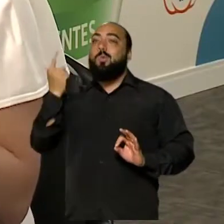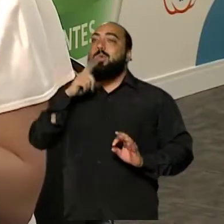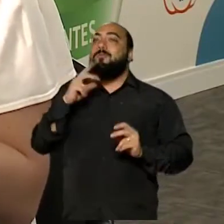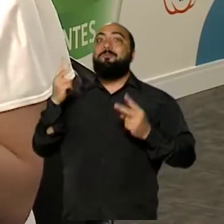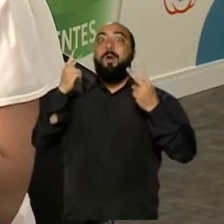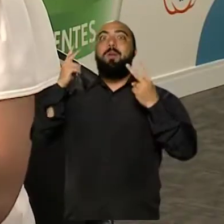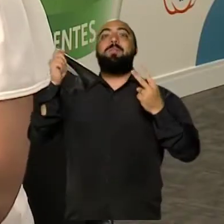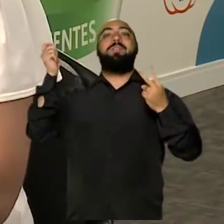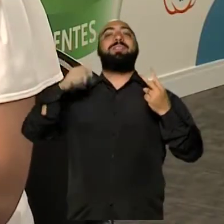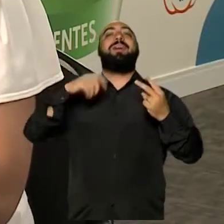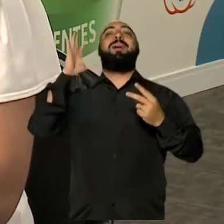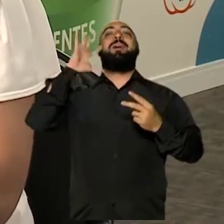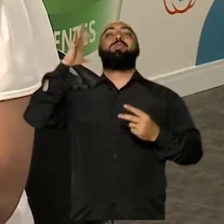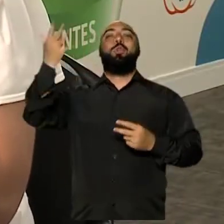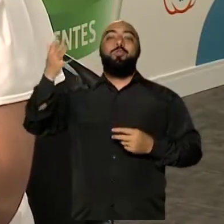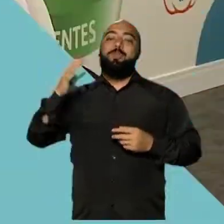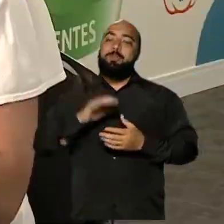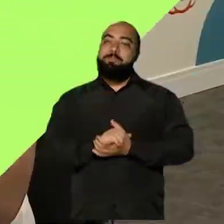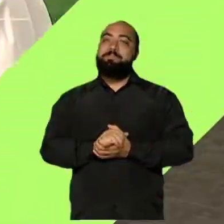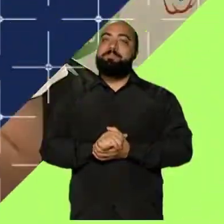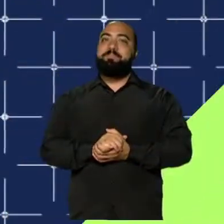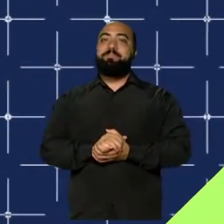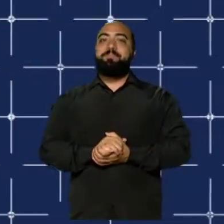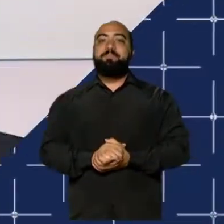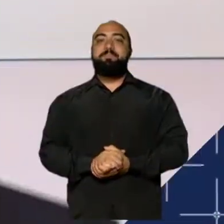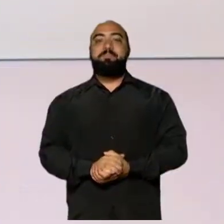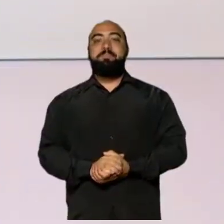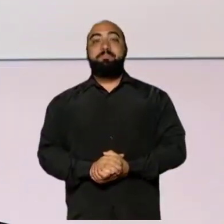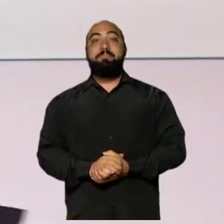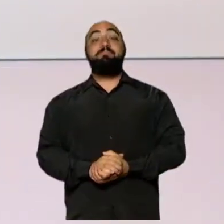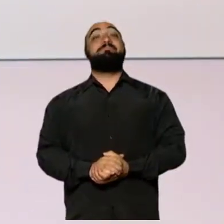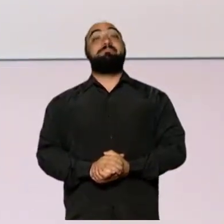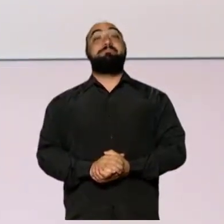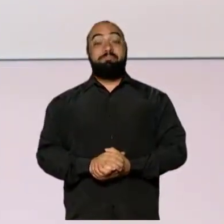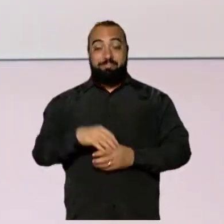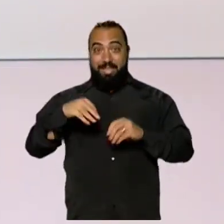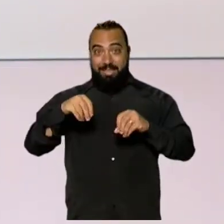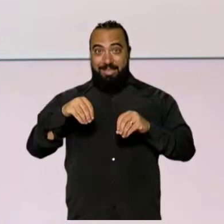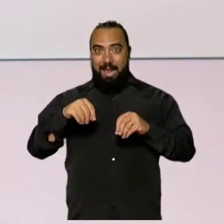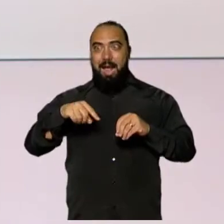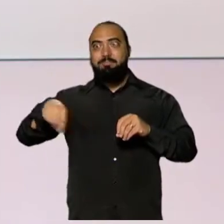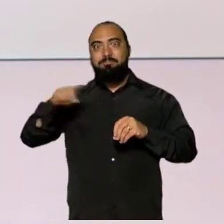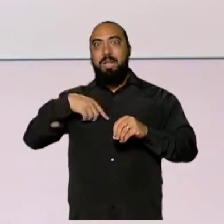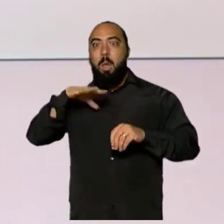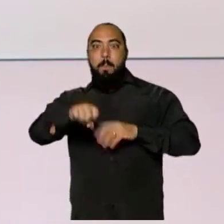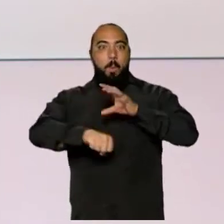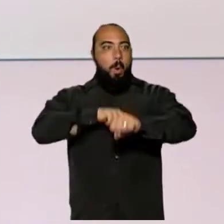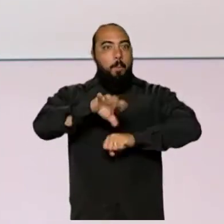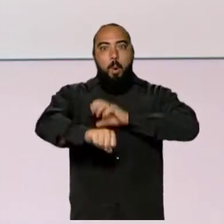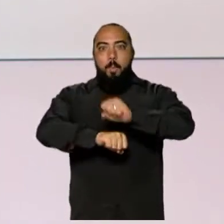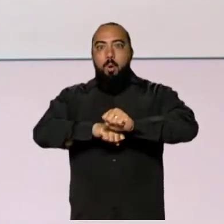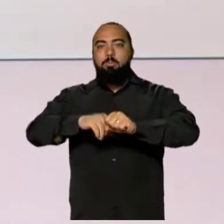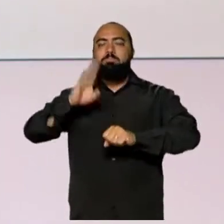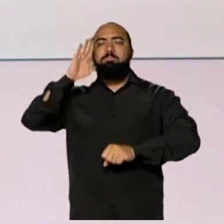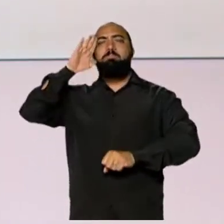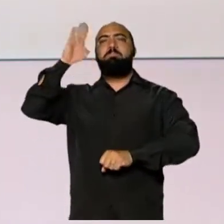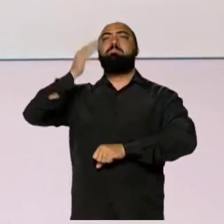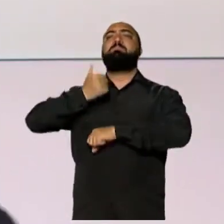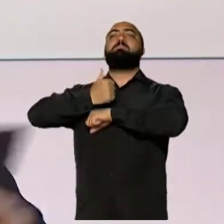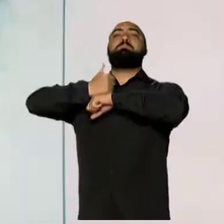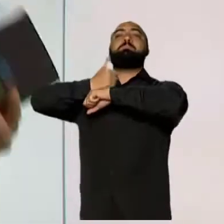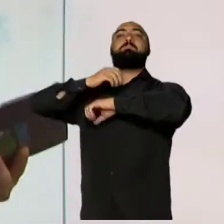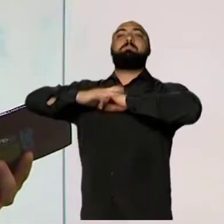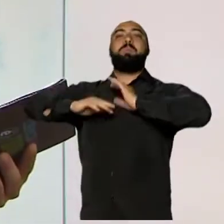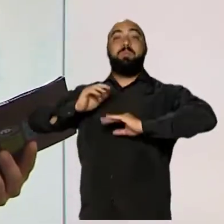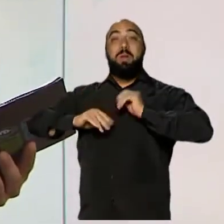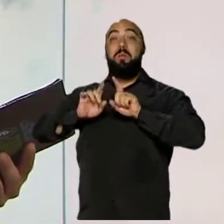enriquecedoras para tomadas de decisões. Em terra, elas têm conquistado cada vez mais destaque profissional.